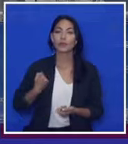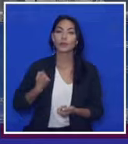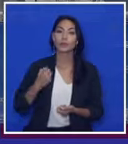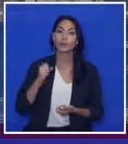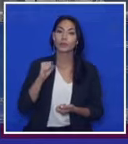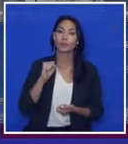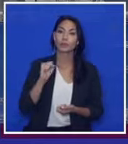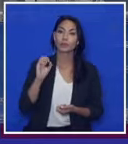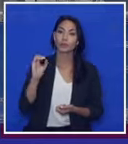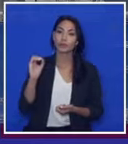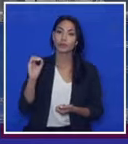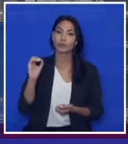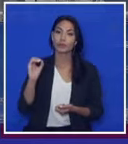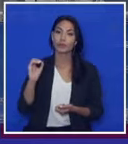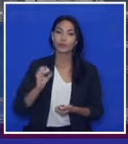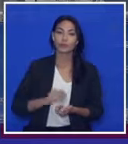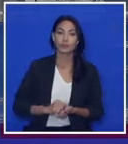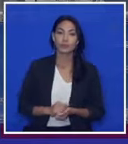Número 80.